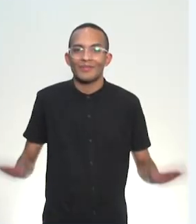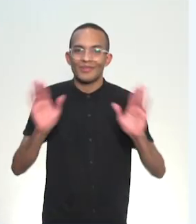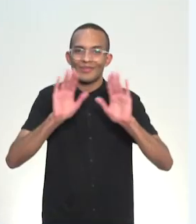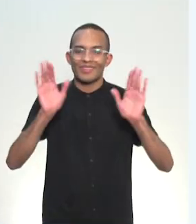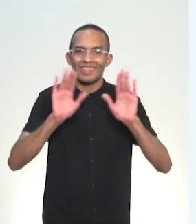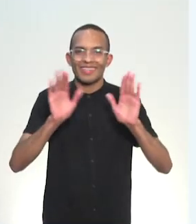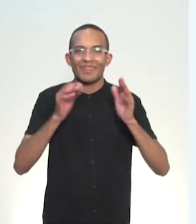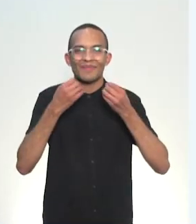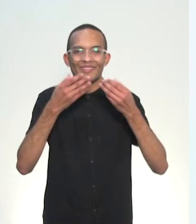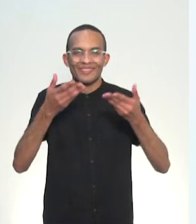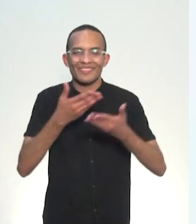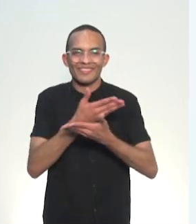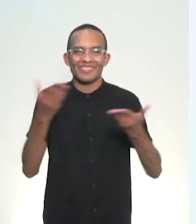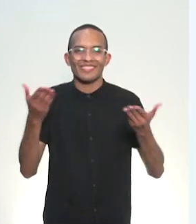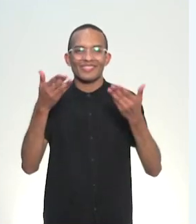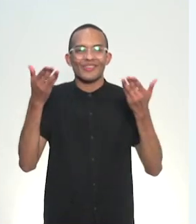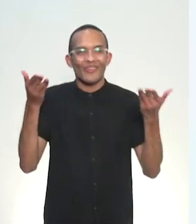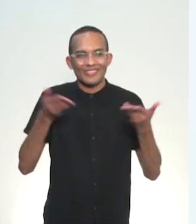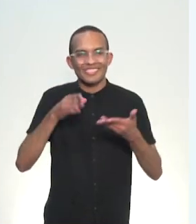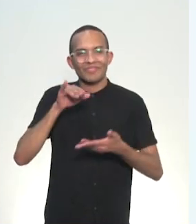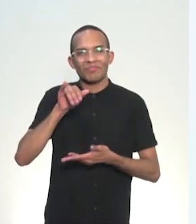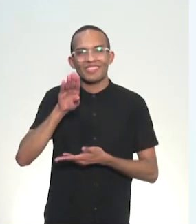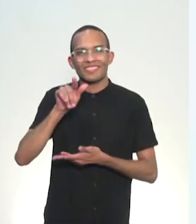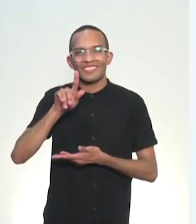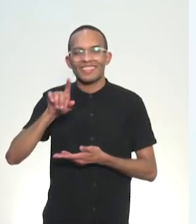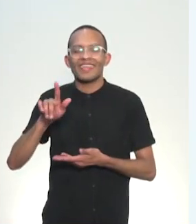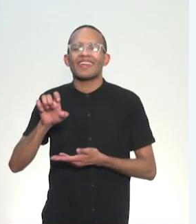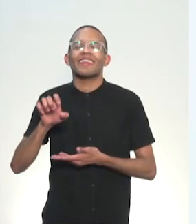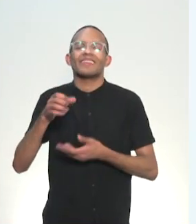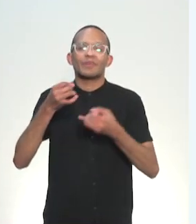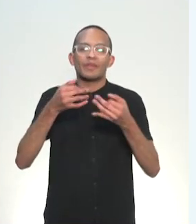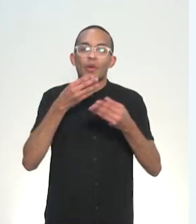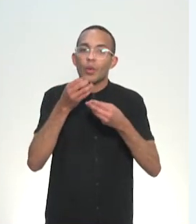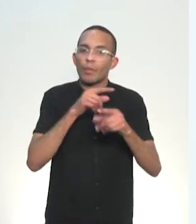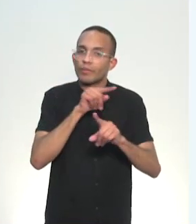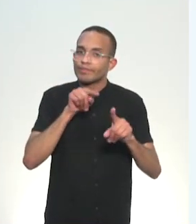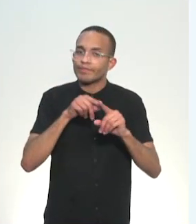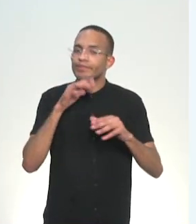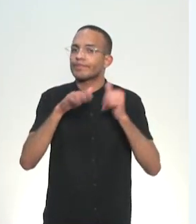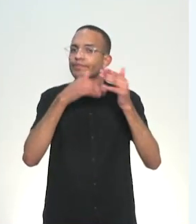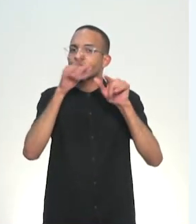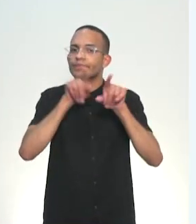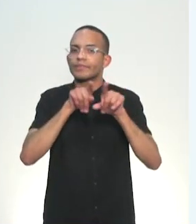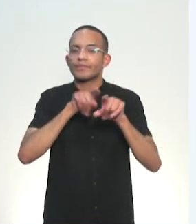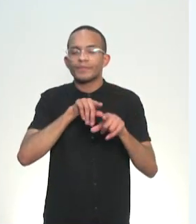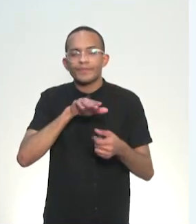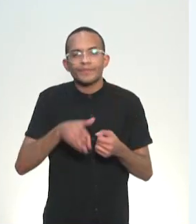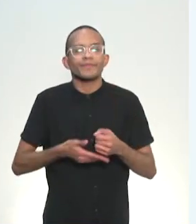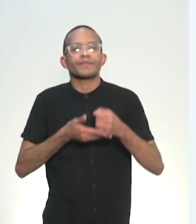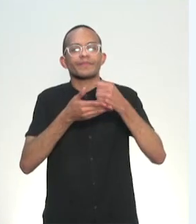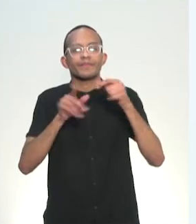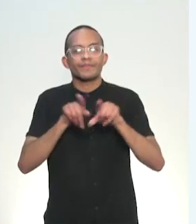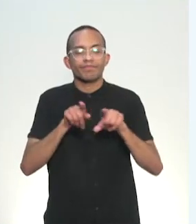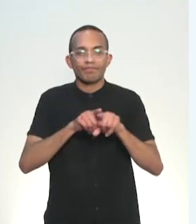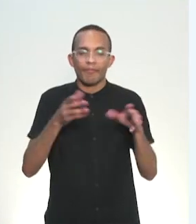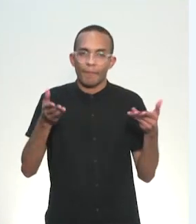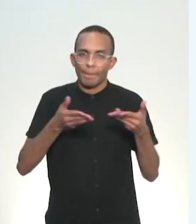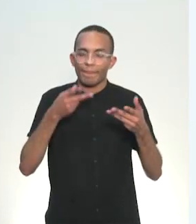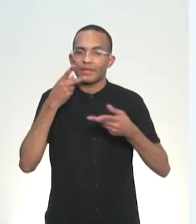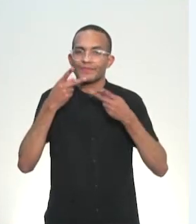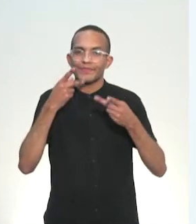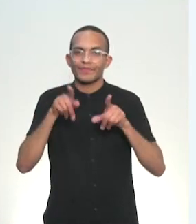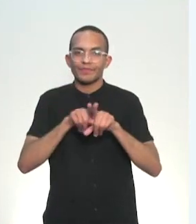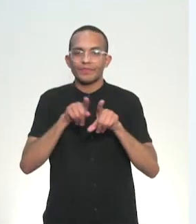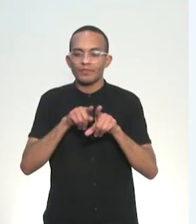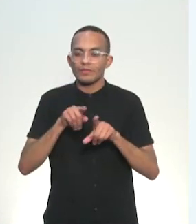Olá, sejam bem-vindos a mais um IBGE Explica especial sobre os Objetivos de Desenvolvimento Sustentável. Nesta edição, falaremos sobre